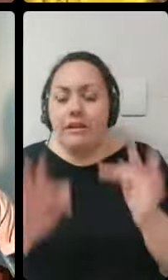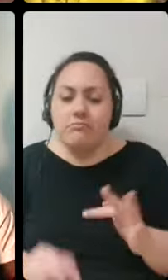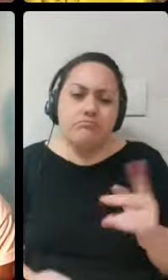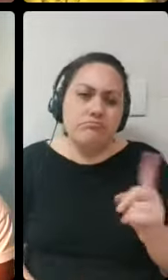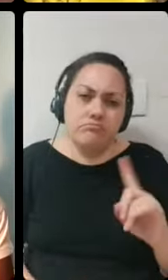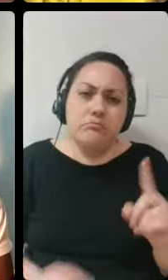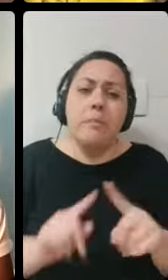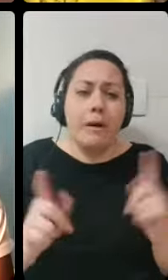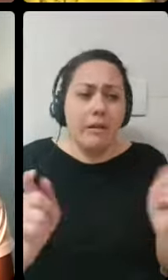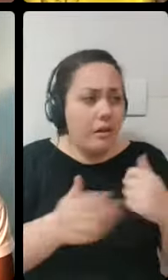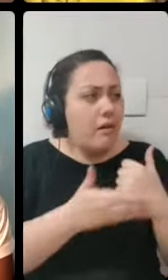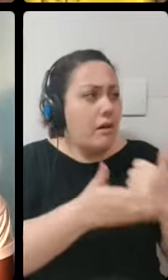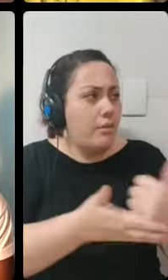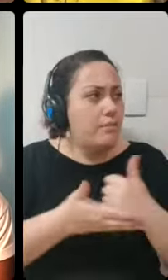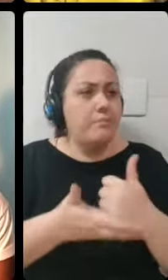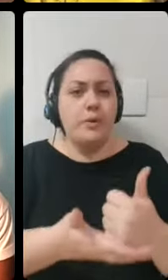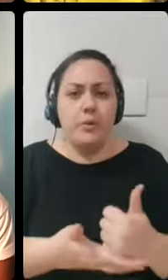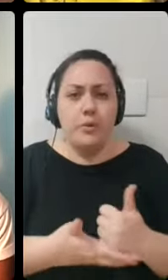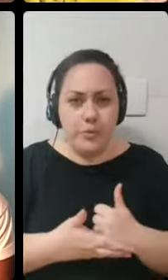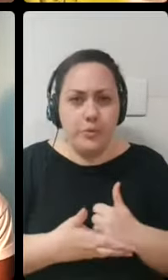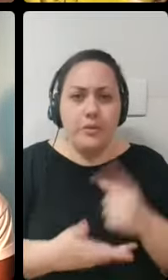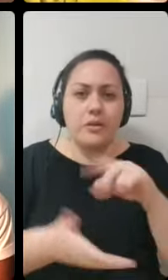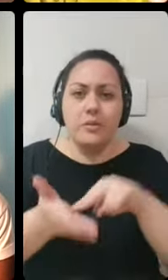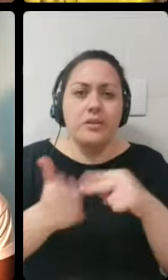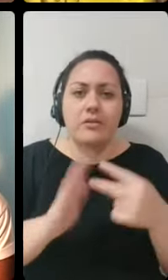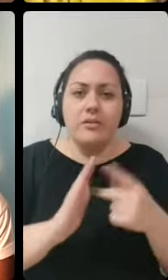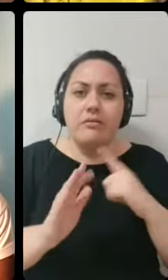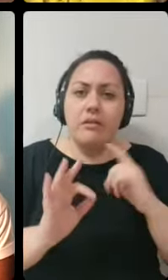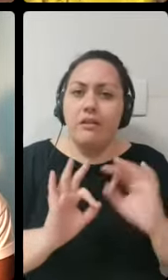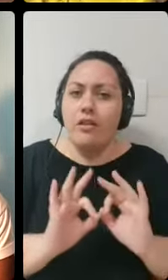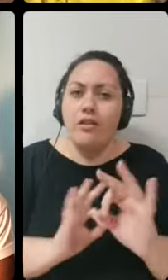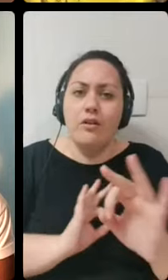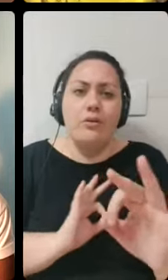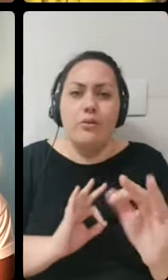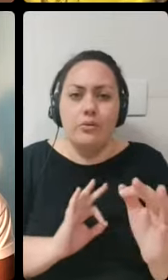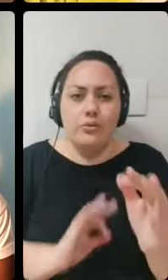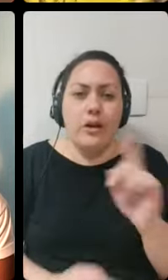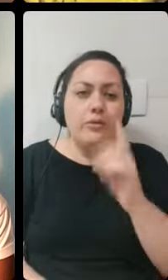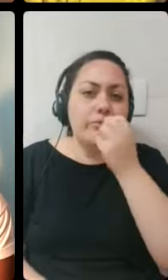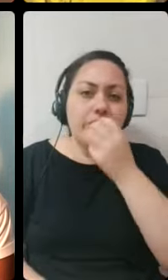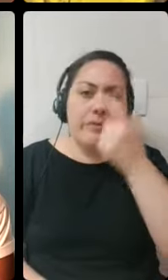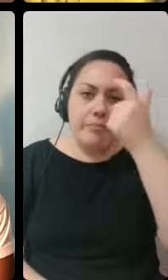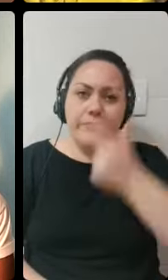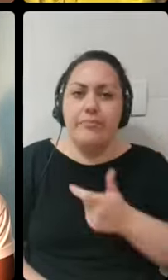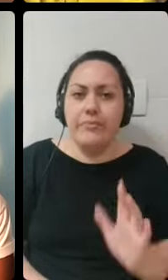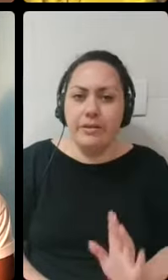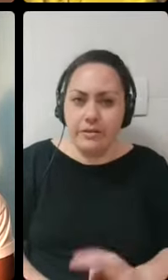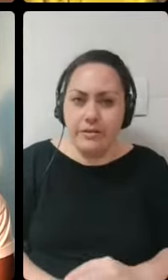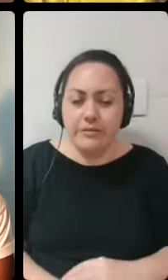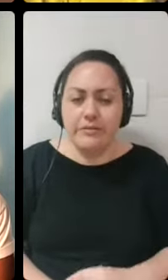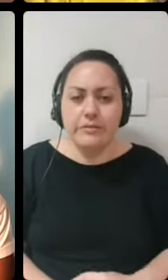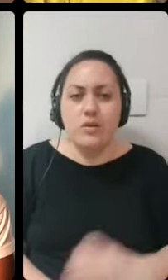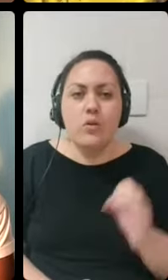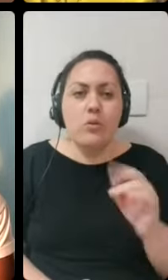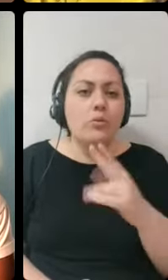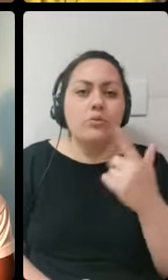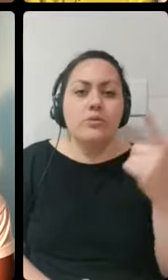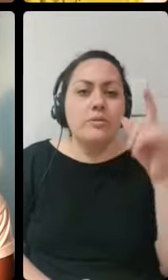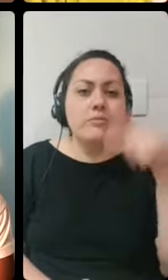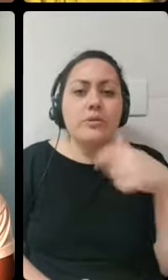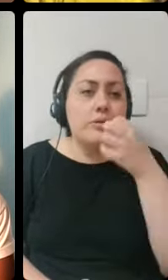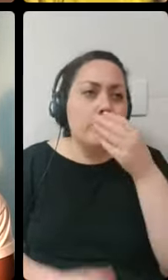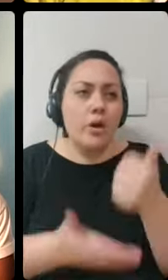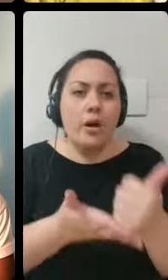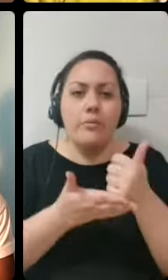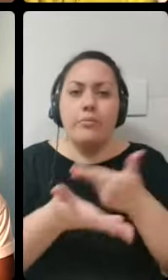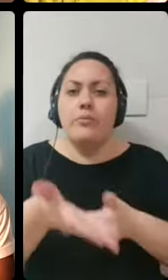um do outro. Não era porque a gente estava longe de casa que a gente não estava, tipo, bem acompanhado de pessoas, não é porque a gente não tinha apoio. Então,